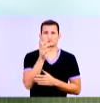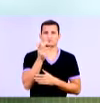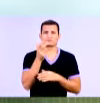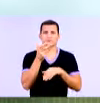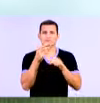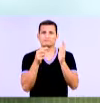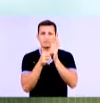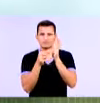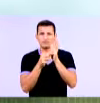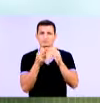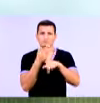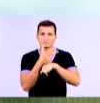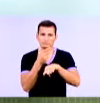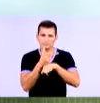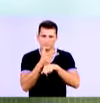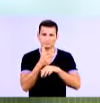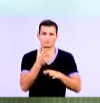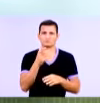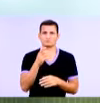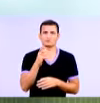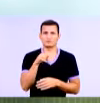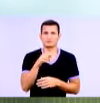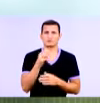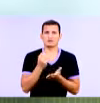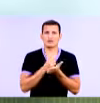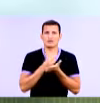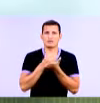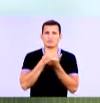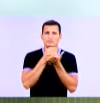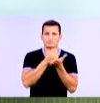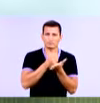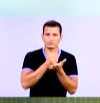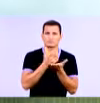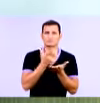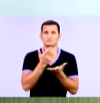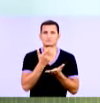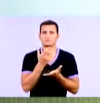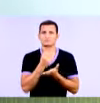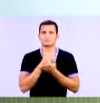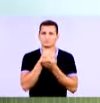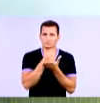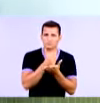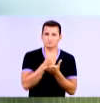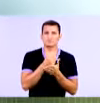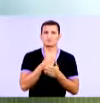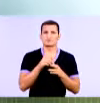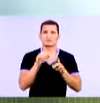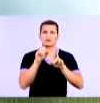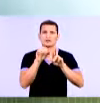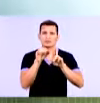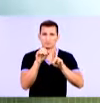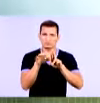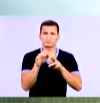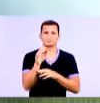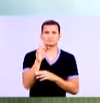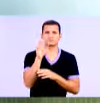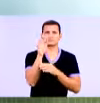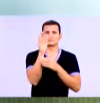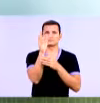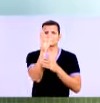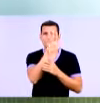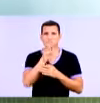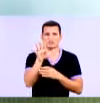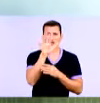multimídia, como um item de apoio, de suporte, como um recurso ao design do próprio site, né?